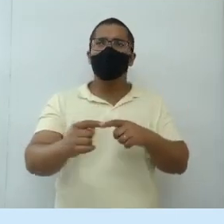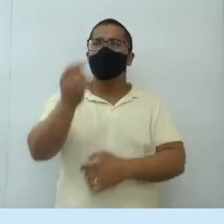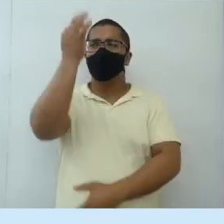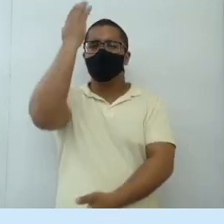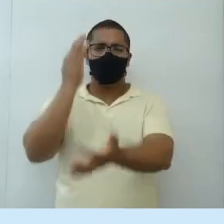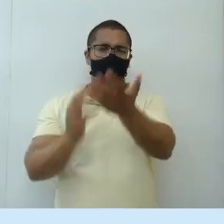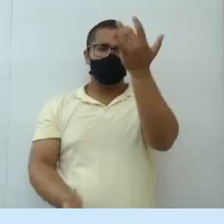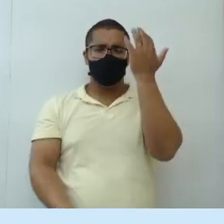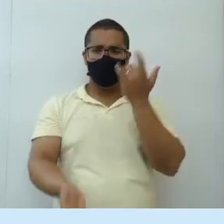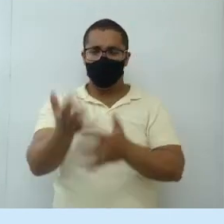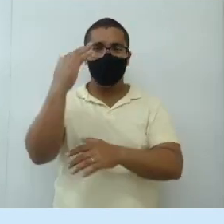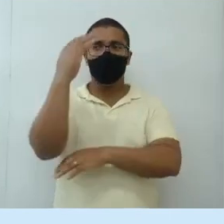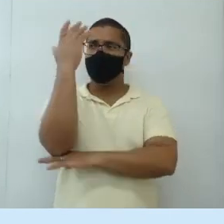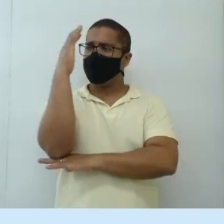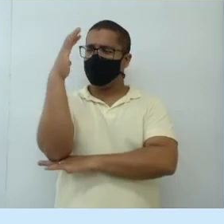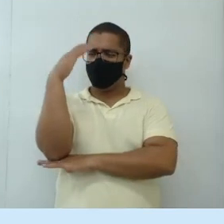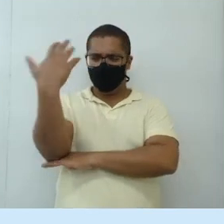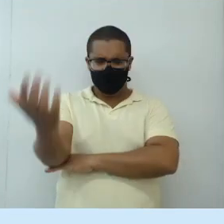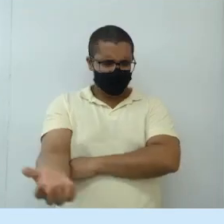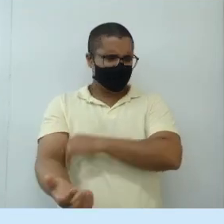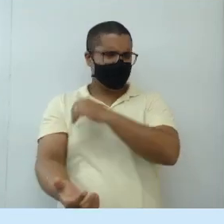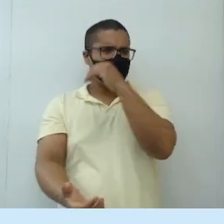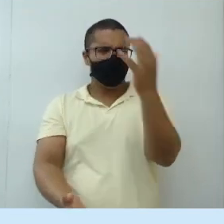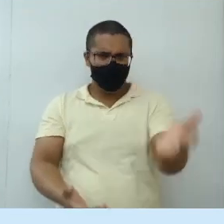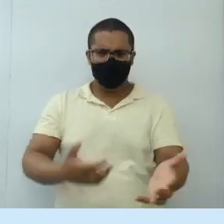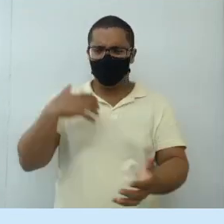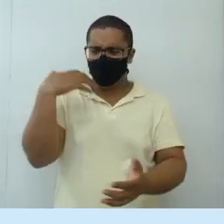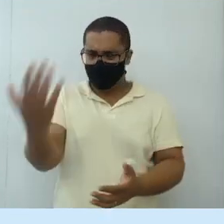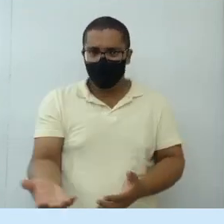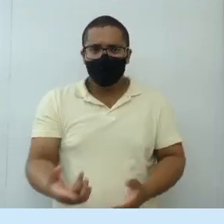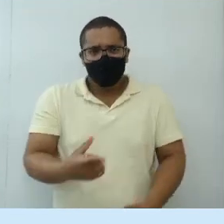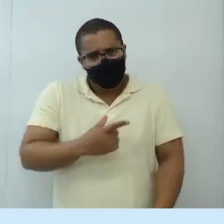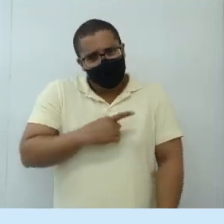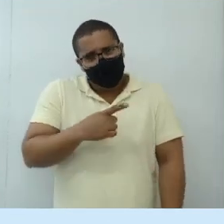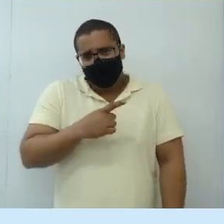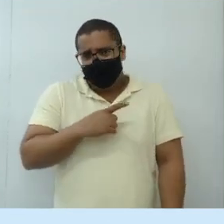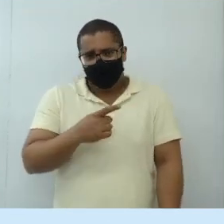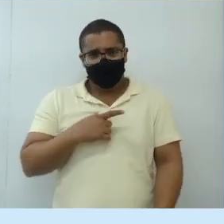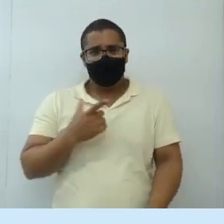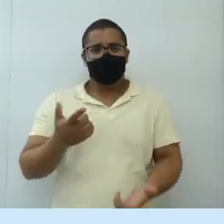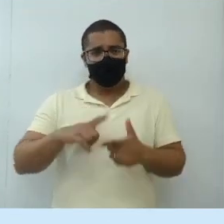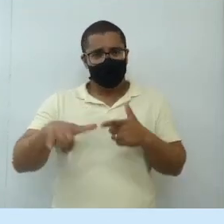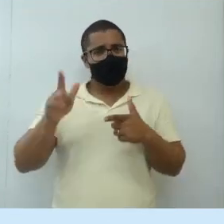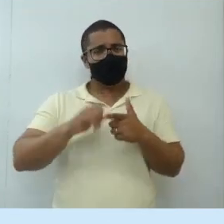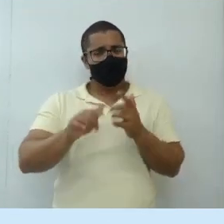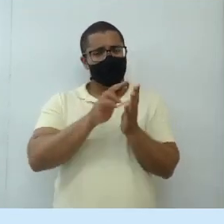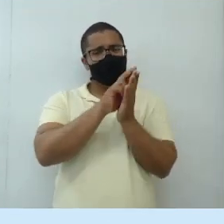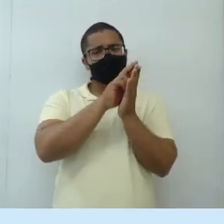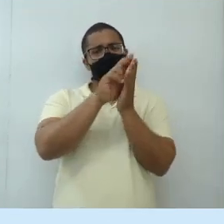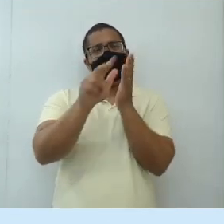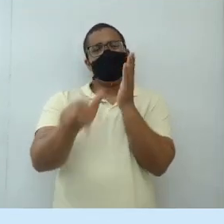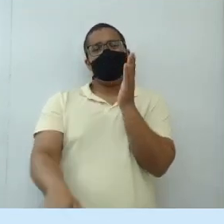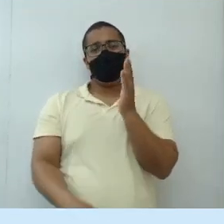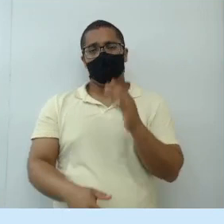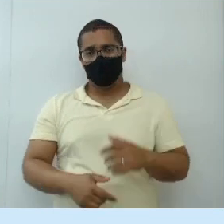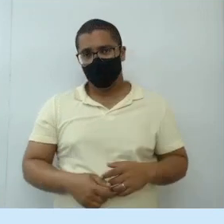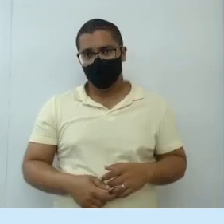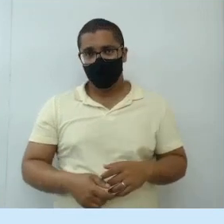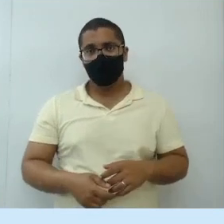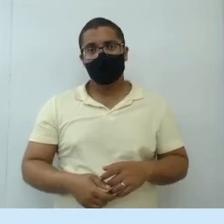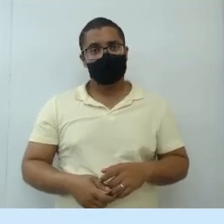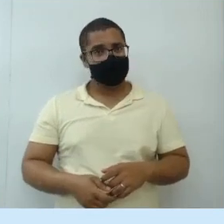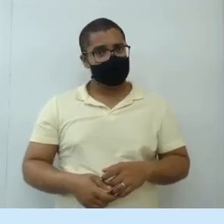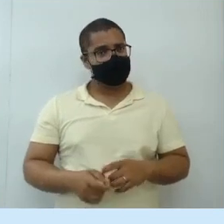muito desgaste também deles basta ação é muitas questões ambientais aí problemáticas né então